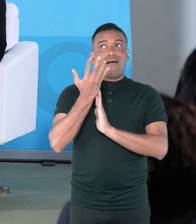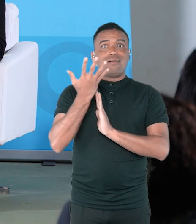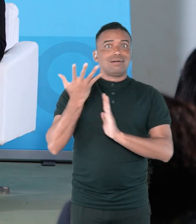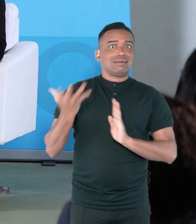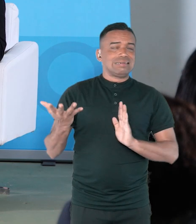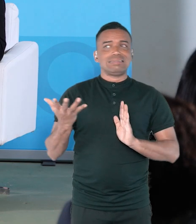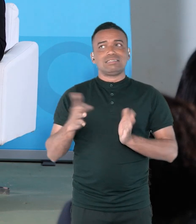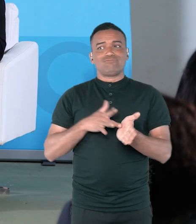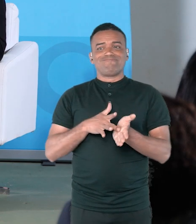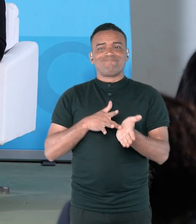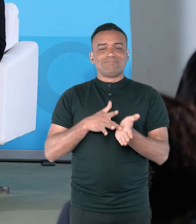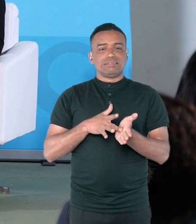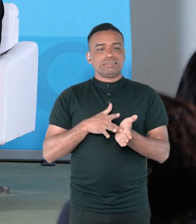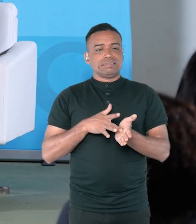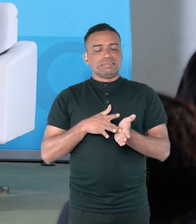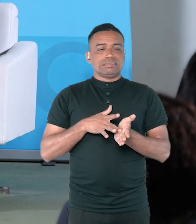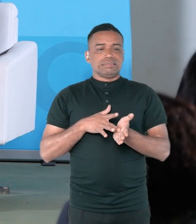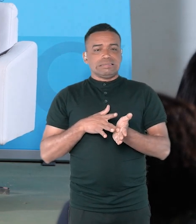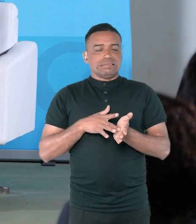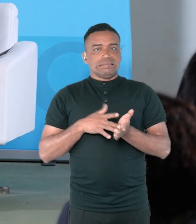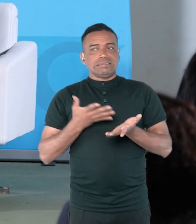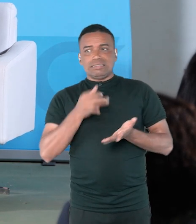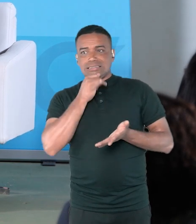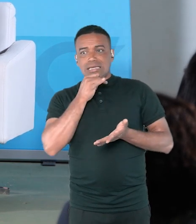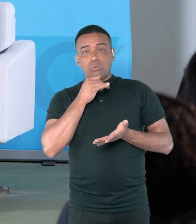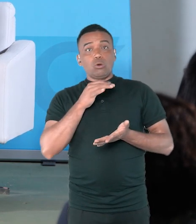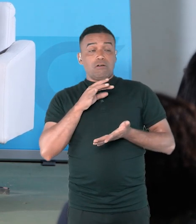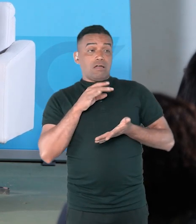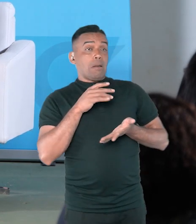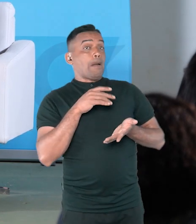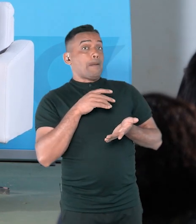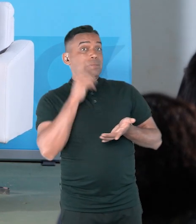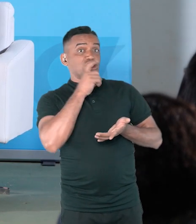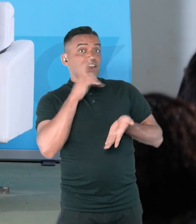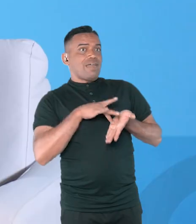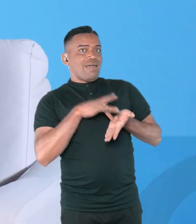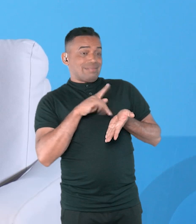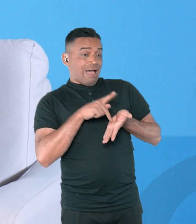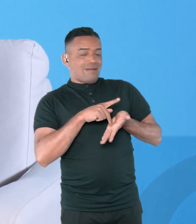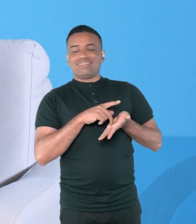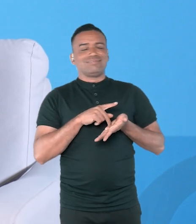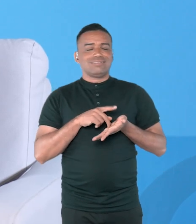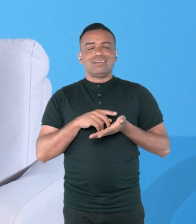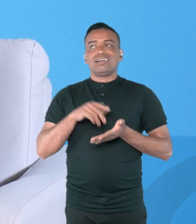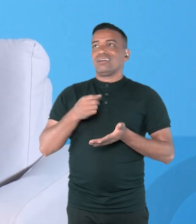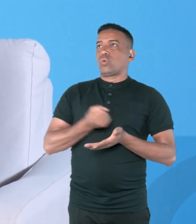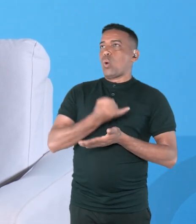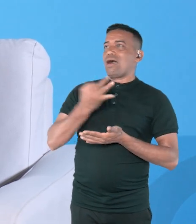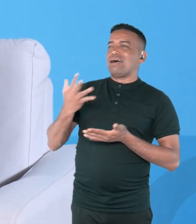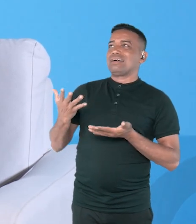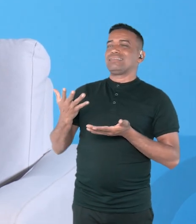eu disfarcei a minha insegurança no verniz frágil das convicções fictícias. Quantas